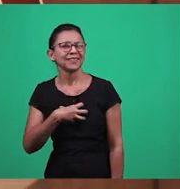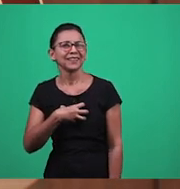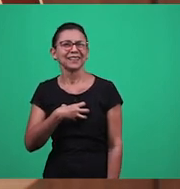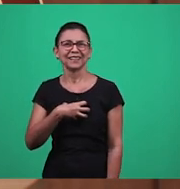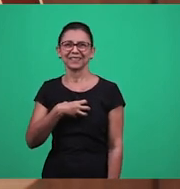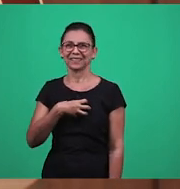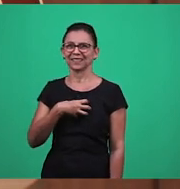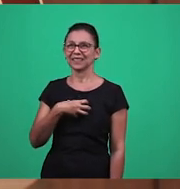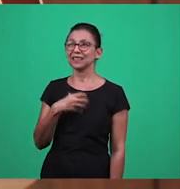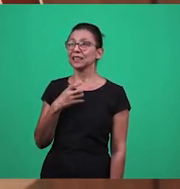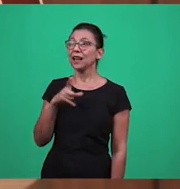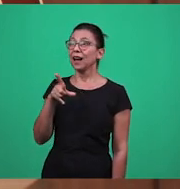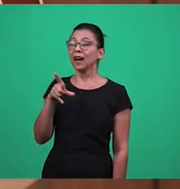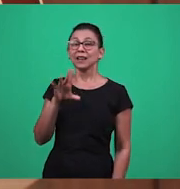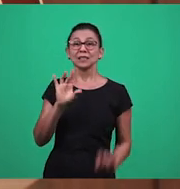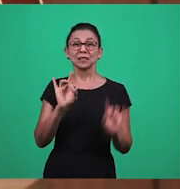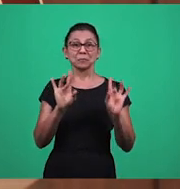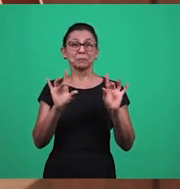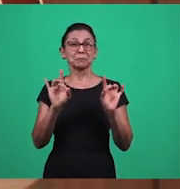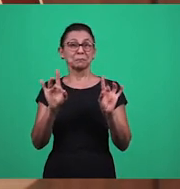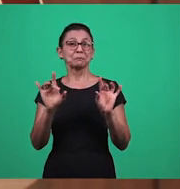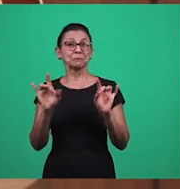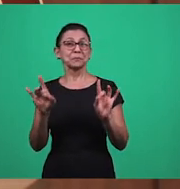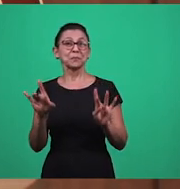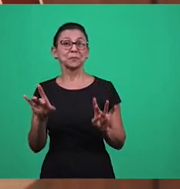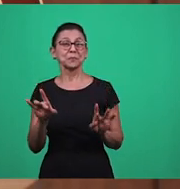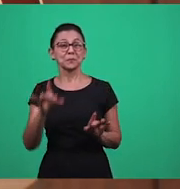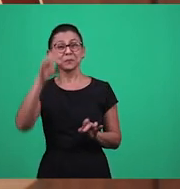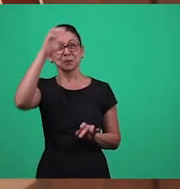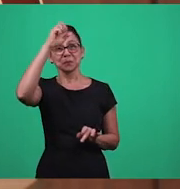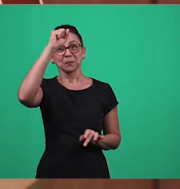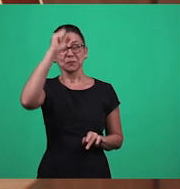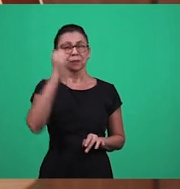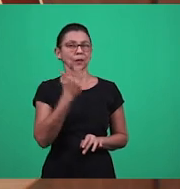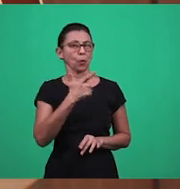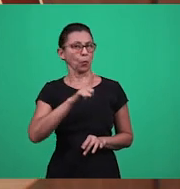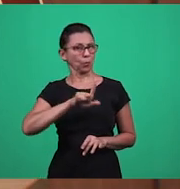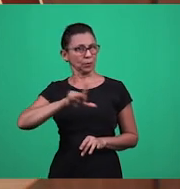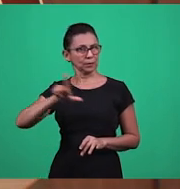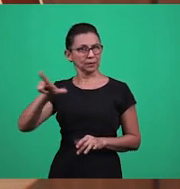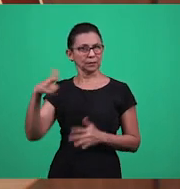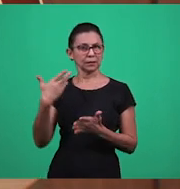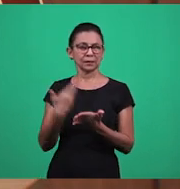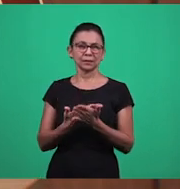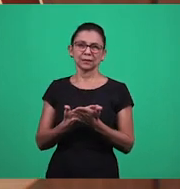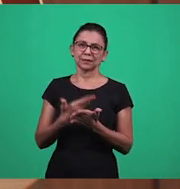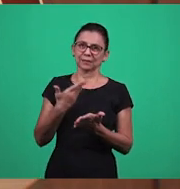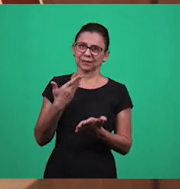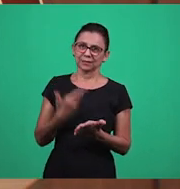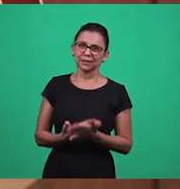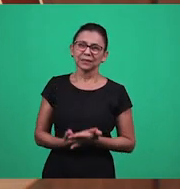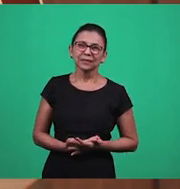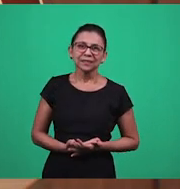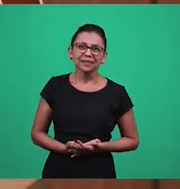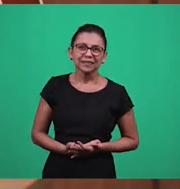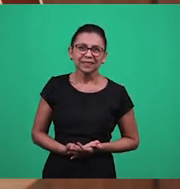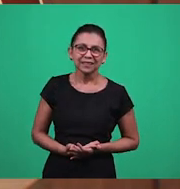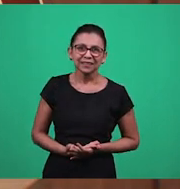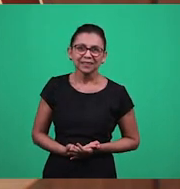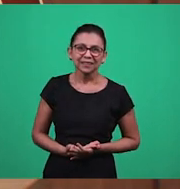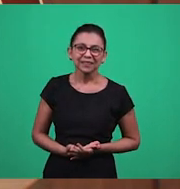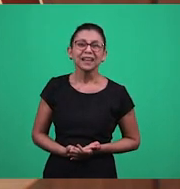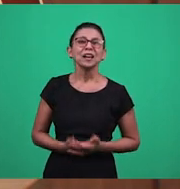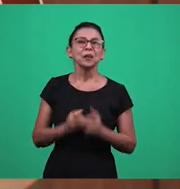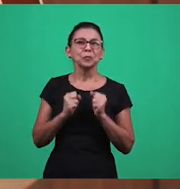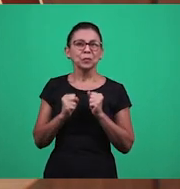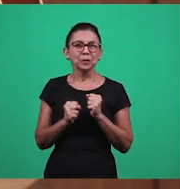E tem uma coisa muito especial que nós vamos aprender nas outras aulas. Olha,